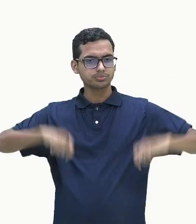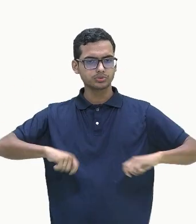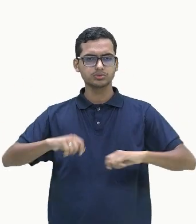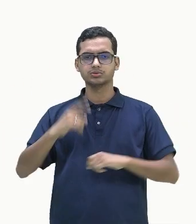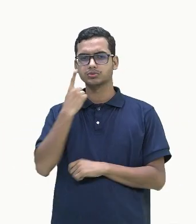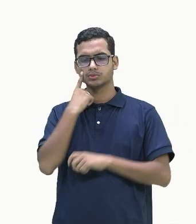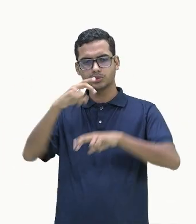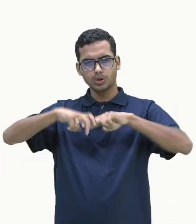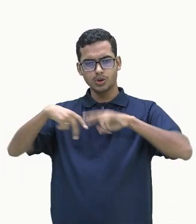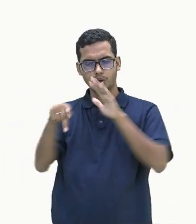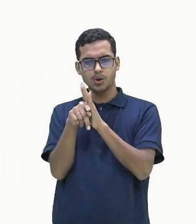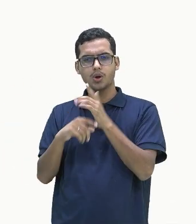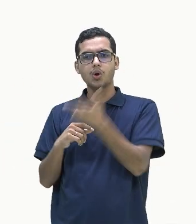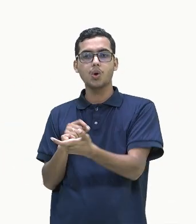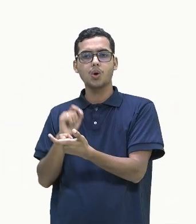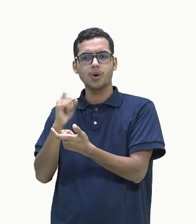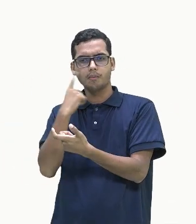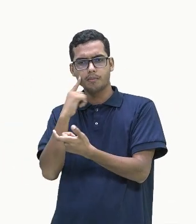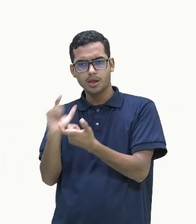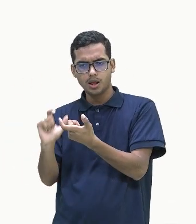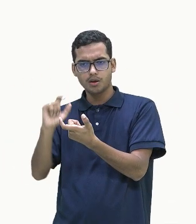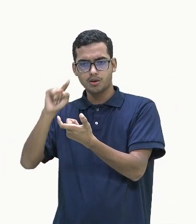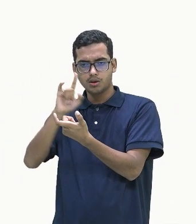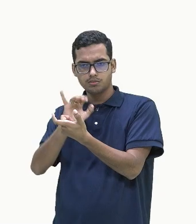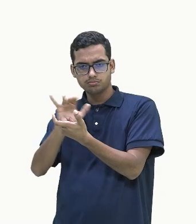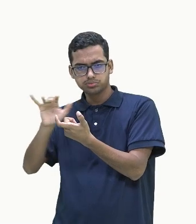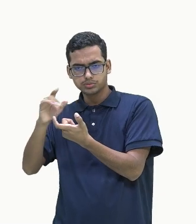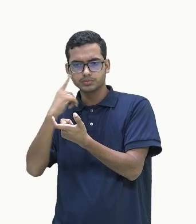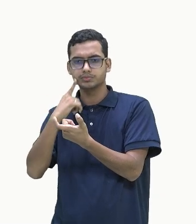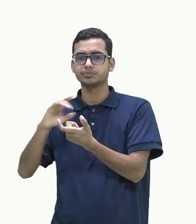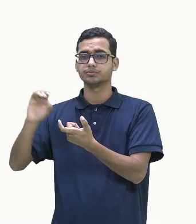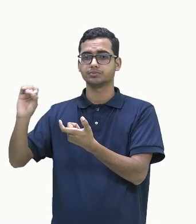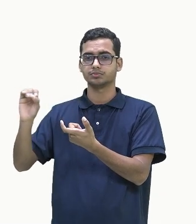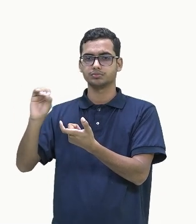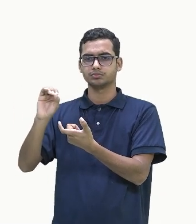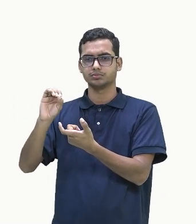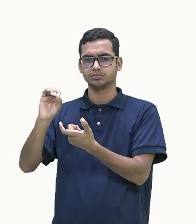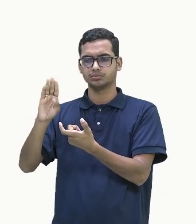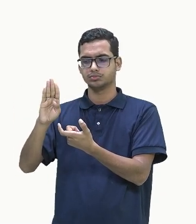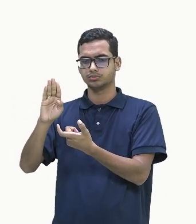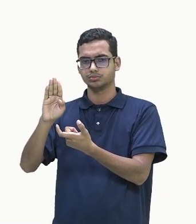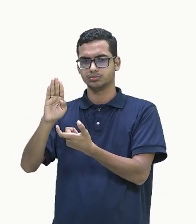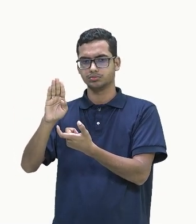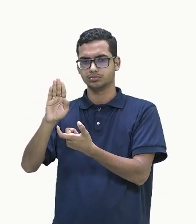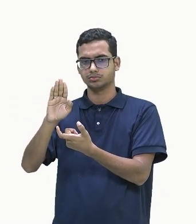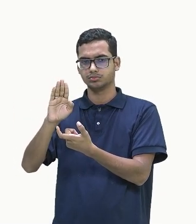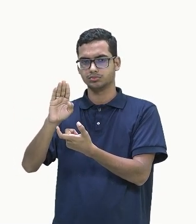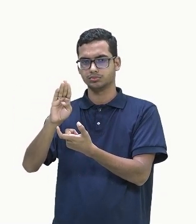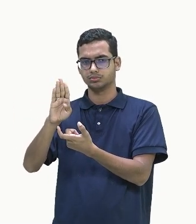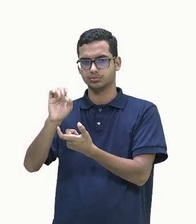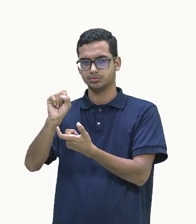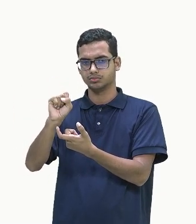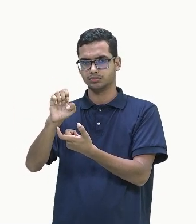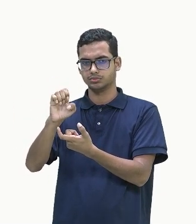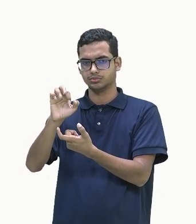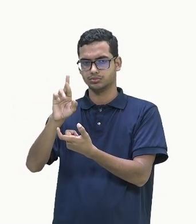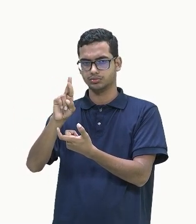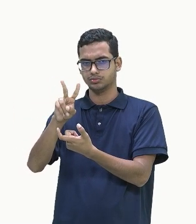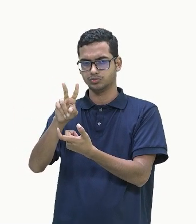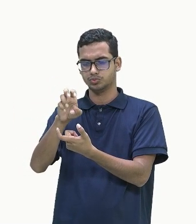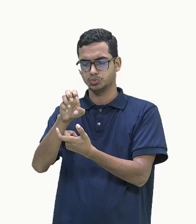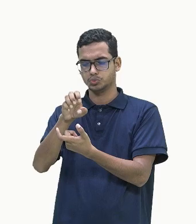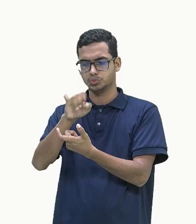meio da terminação verbal? Eu não digo ele observei, eu não digo nós observei,